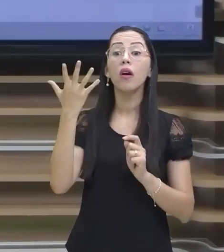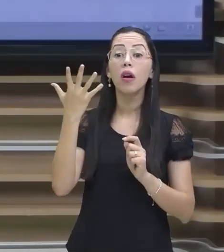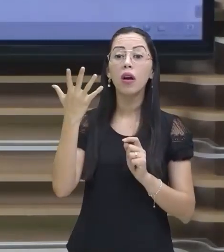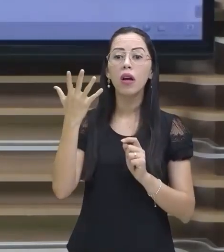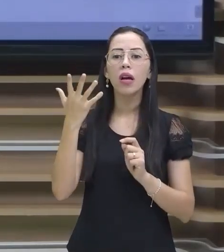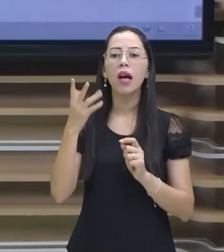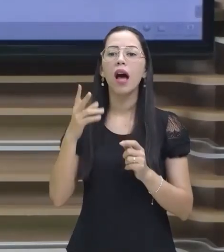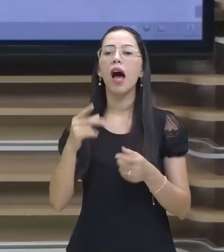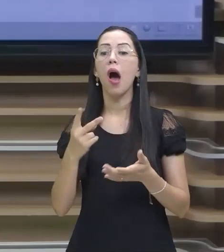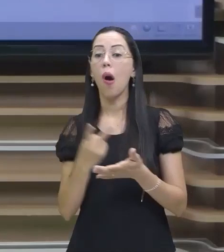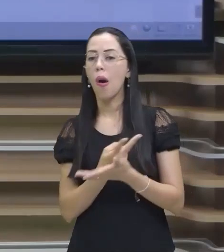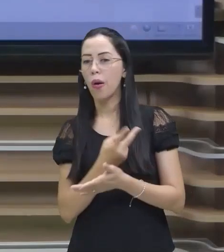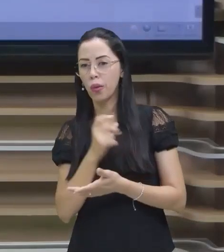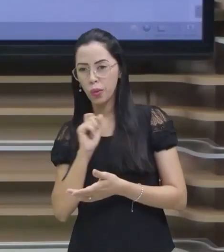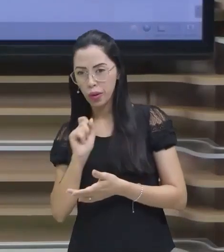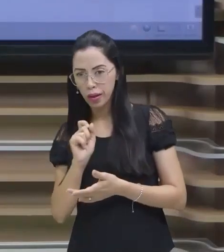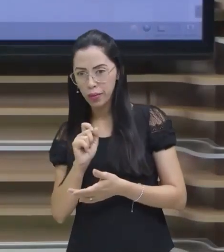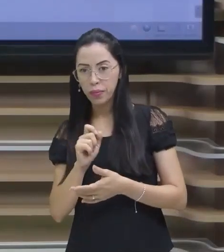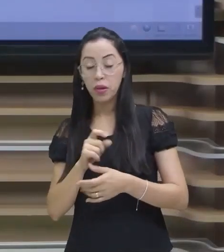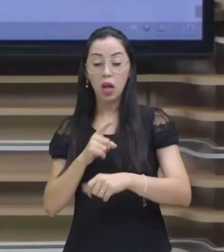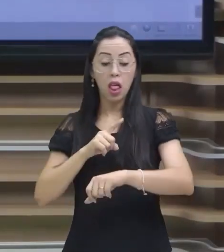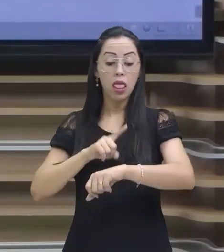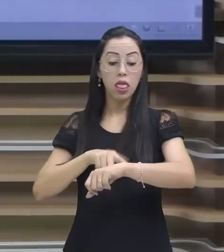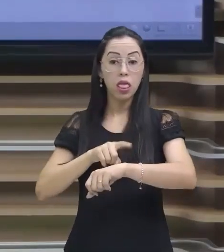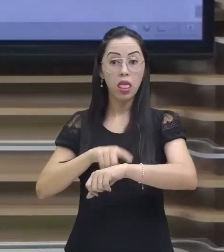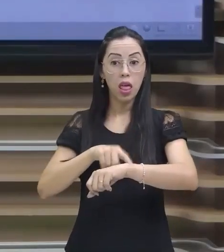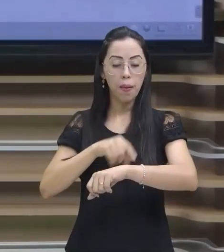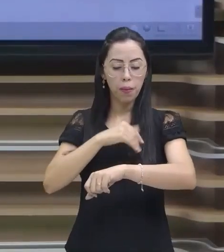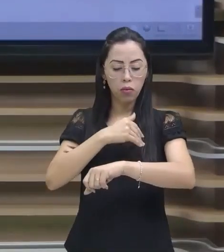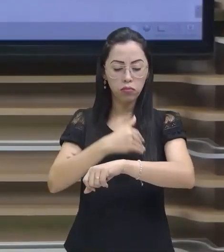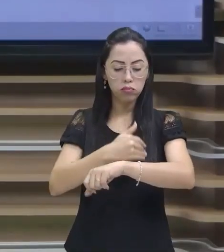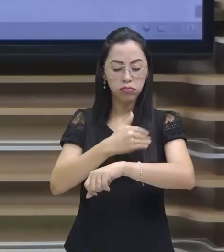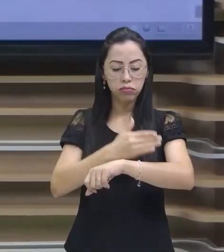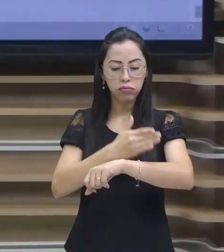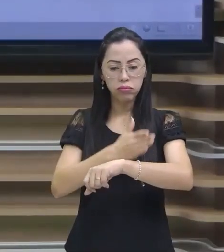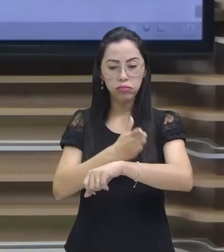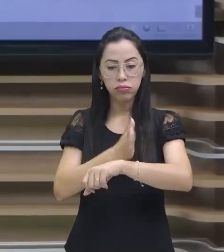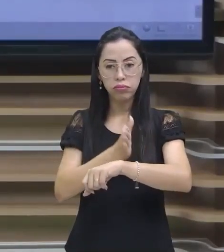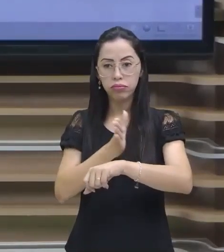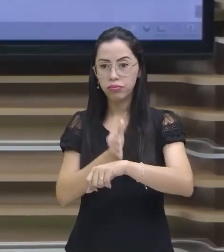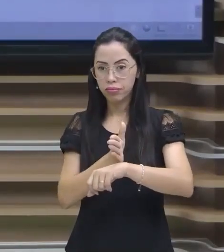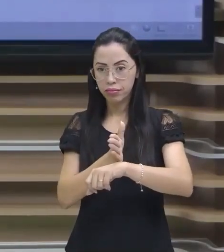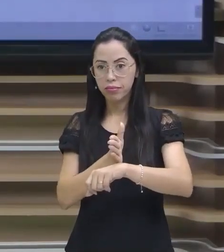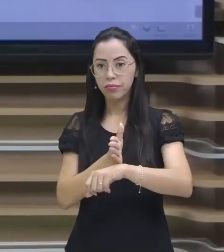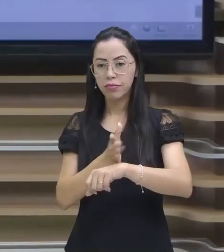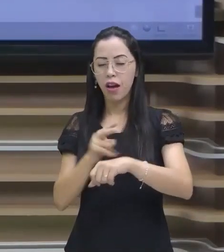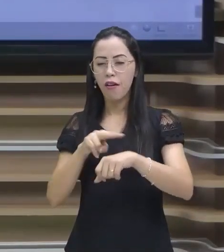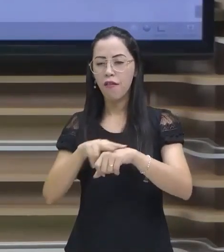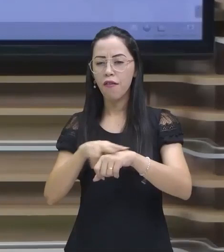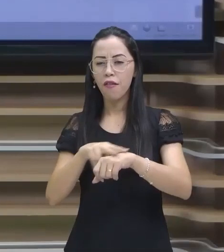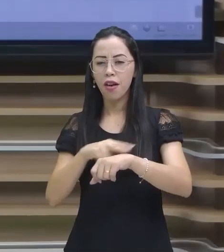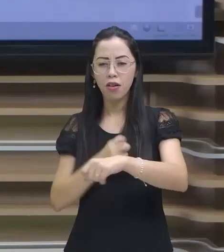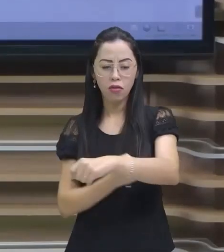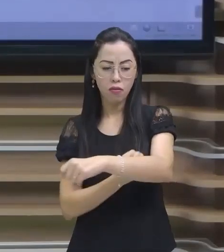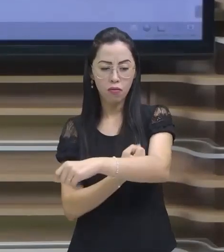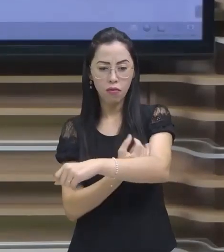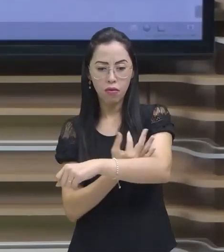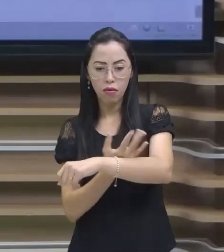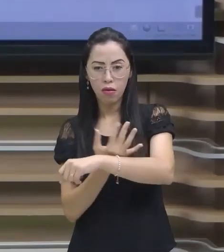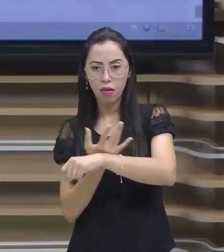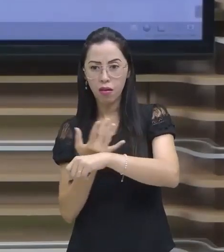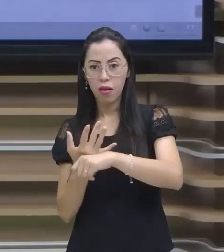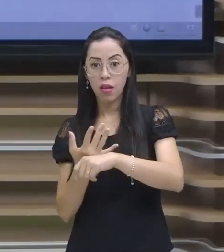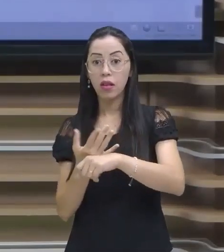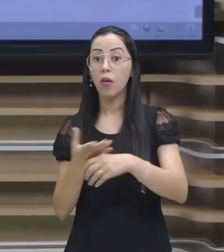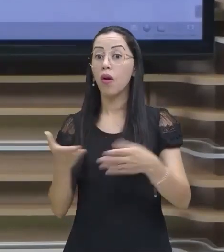o mato cresce ao redor. Agora você vai marcar um X na frase que está escrita corretamente, com os